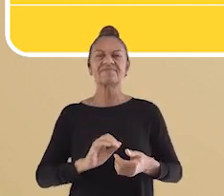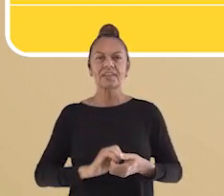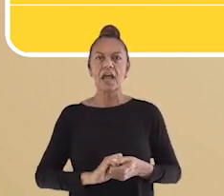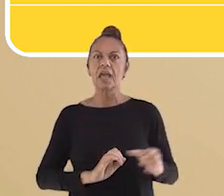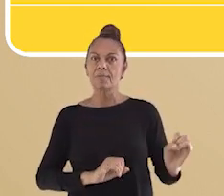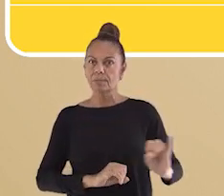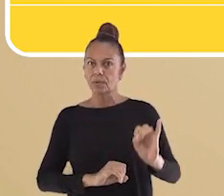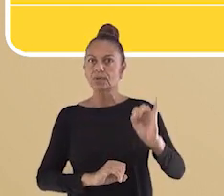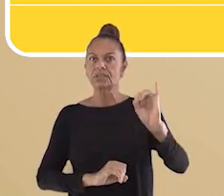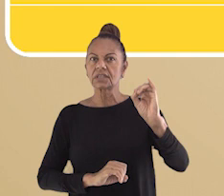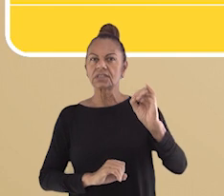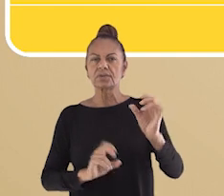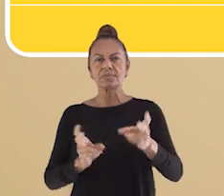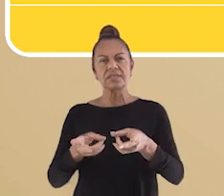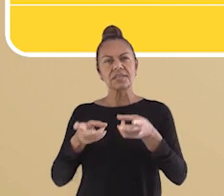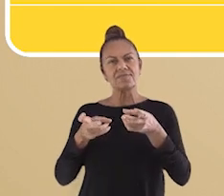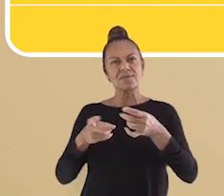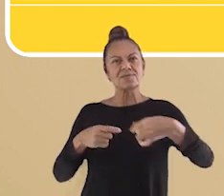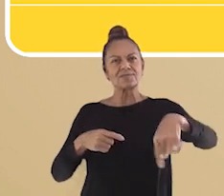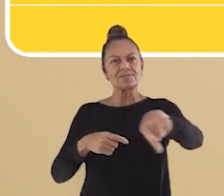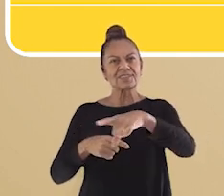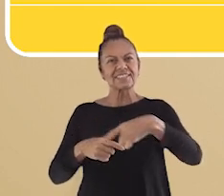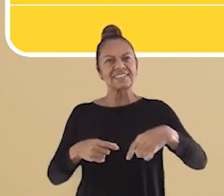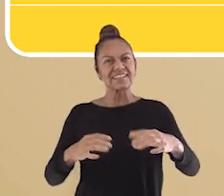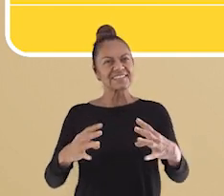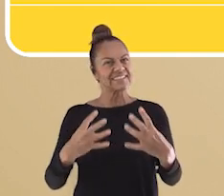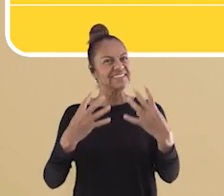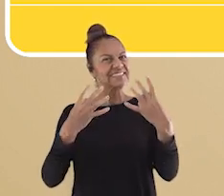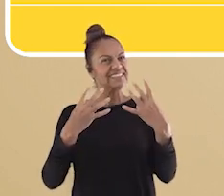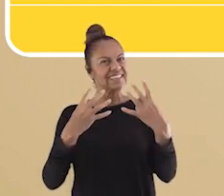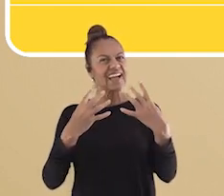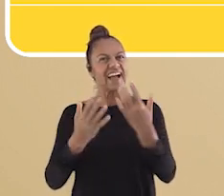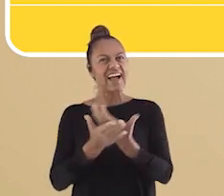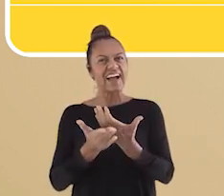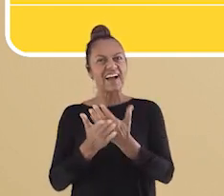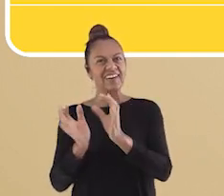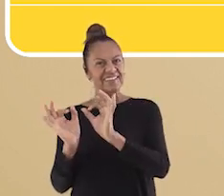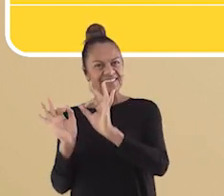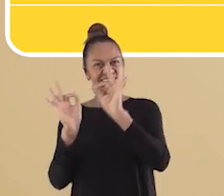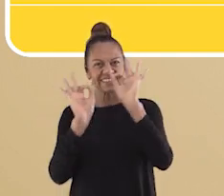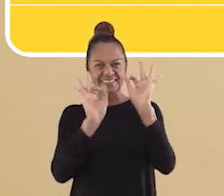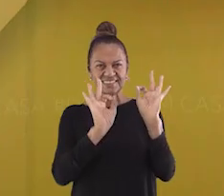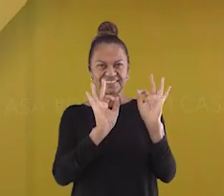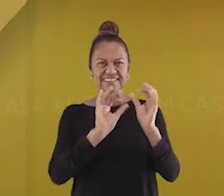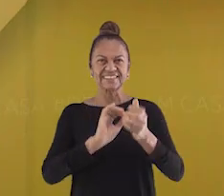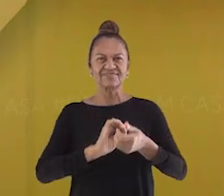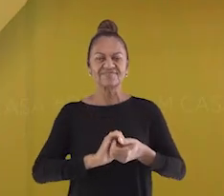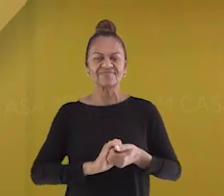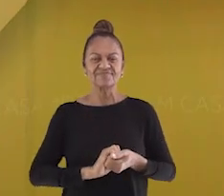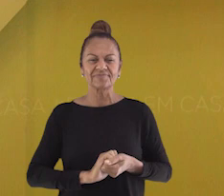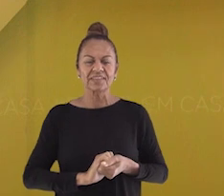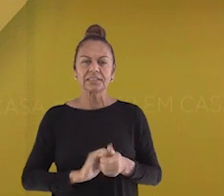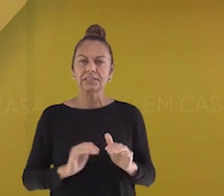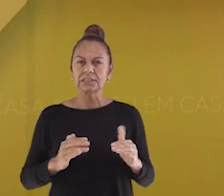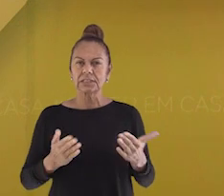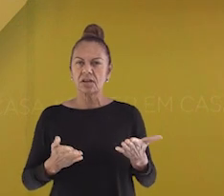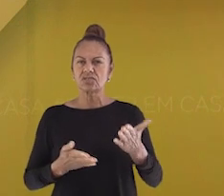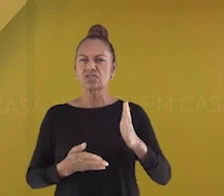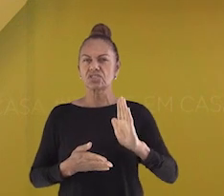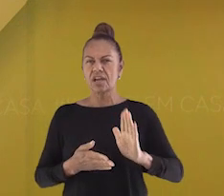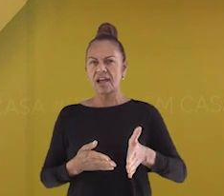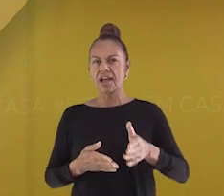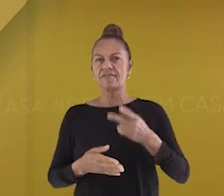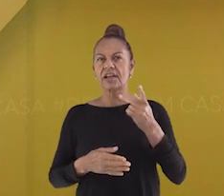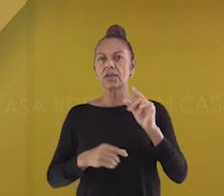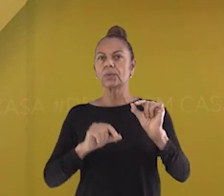ok? É importante sabermos que você esteve por aqui acompanhando a nossa aula. Bom, eu havia